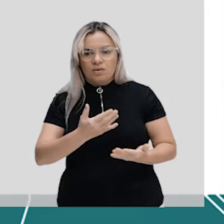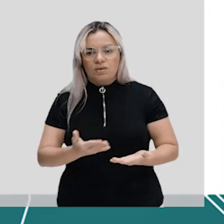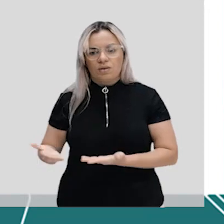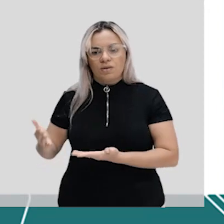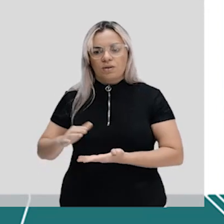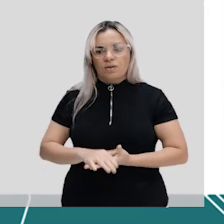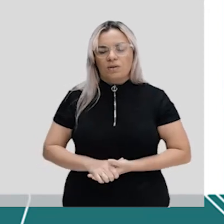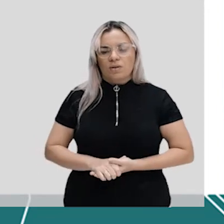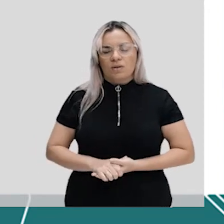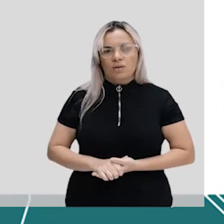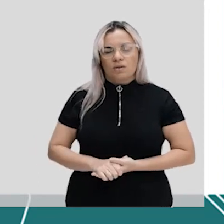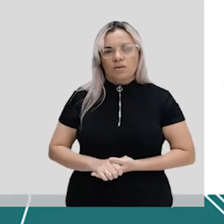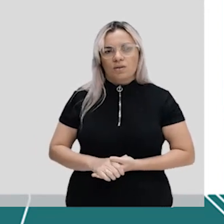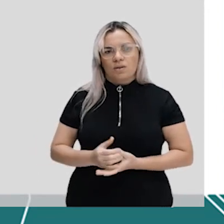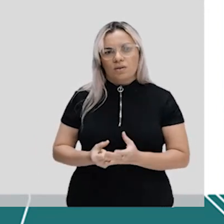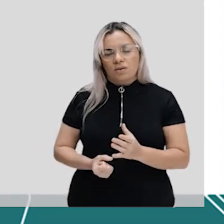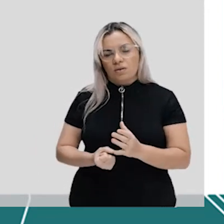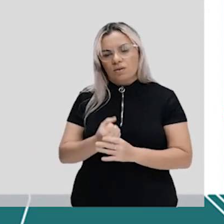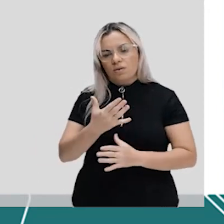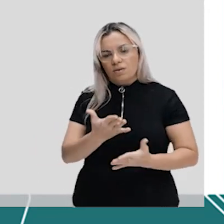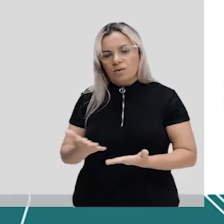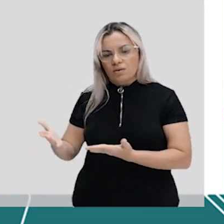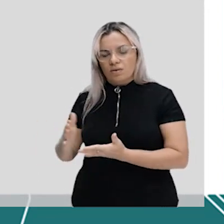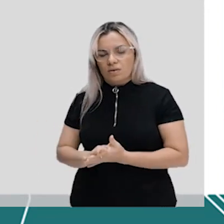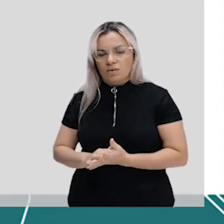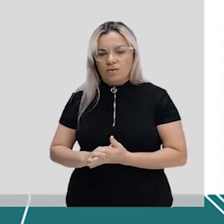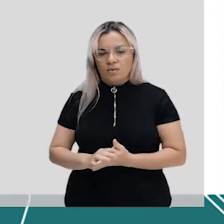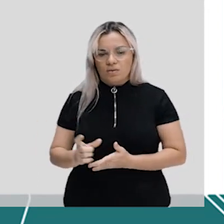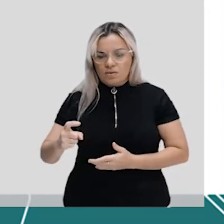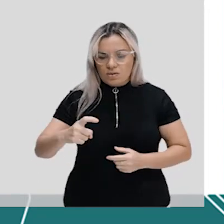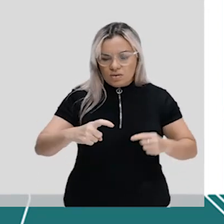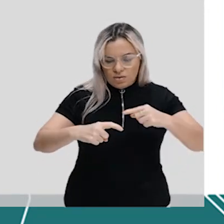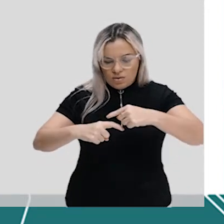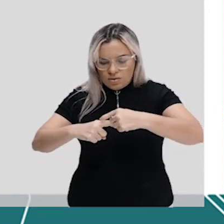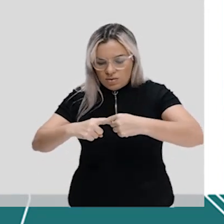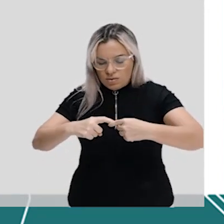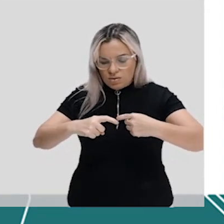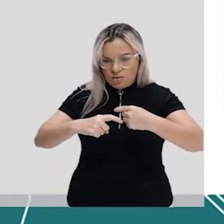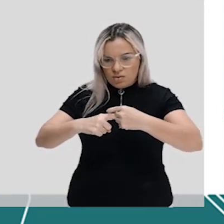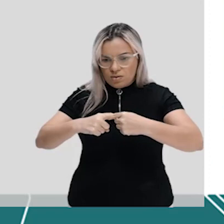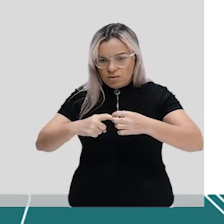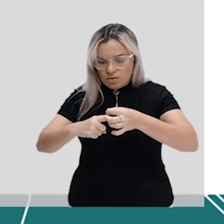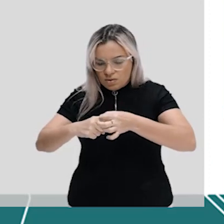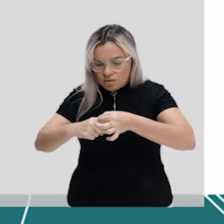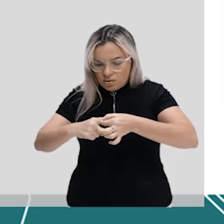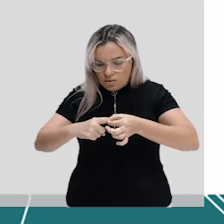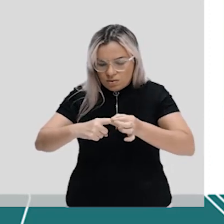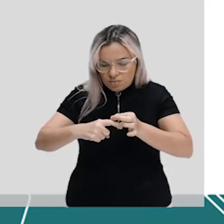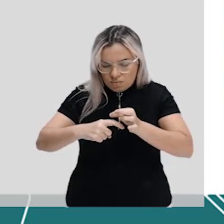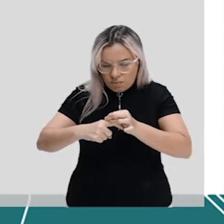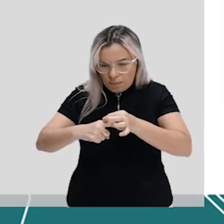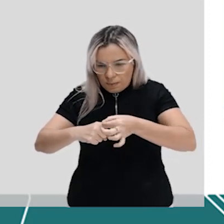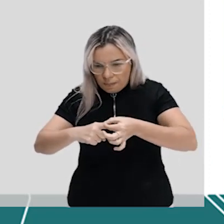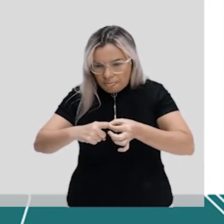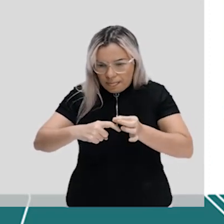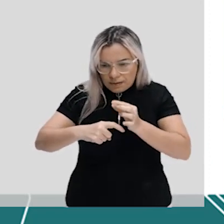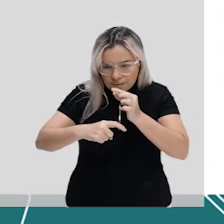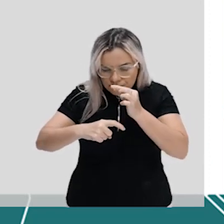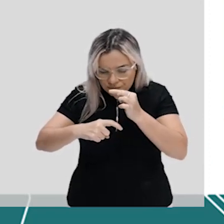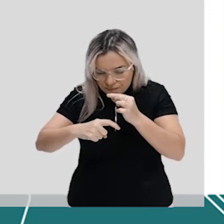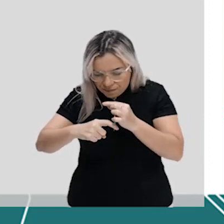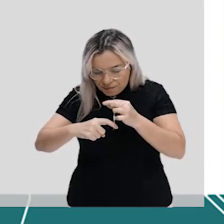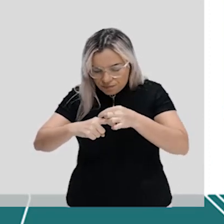então, ele percebeu que dentro do corpo dessas lagartas tinham glóbulos microscópicos, né? Que